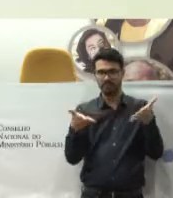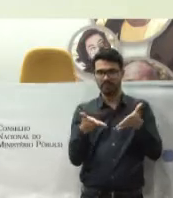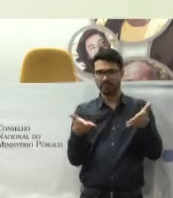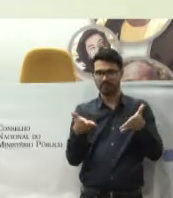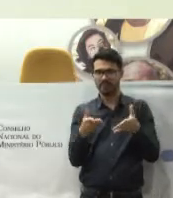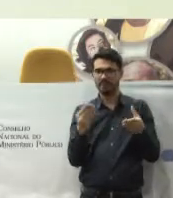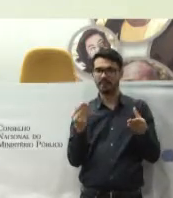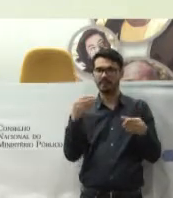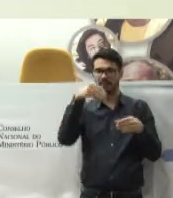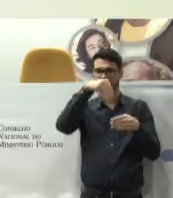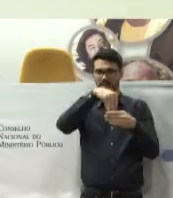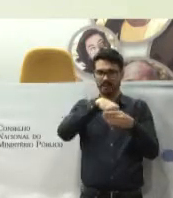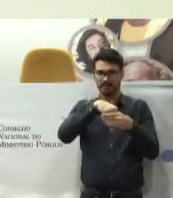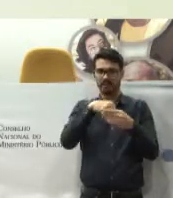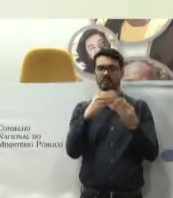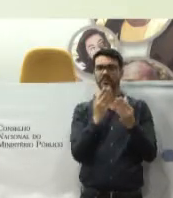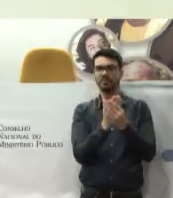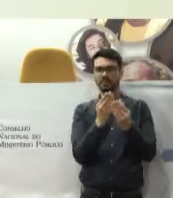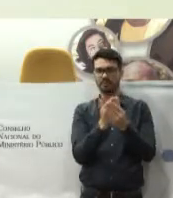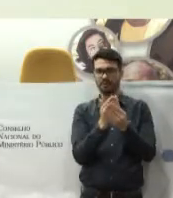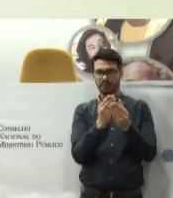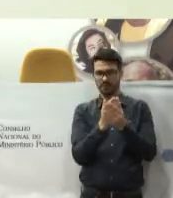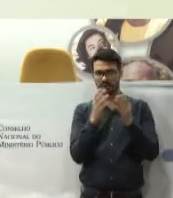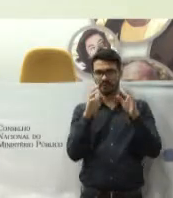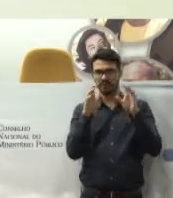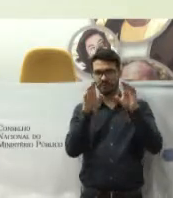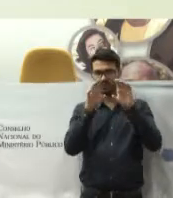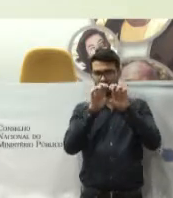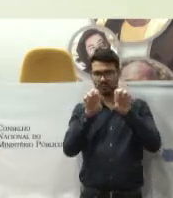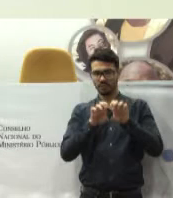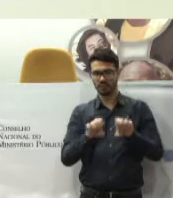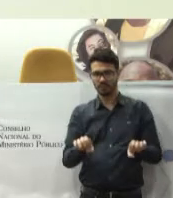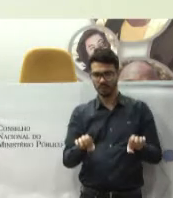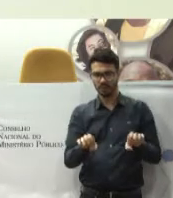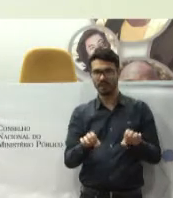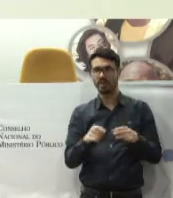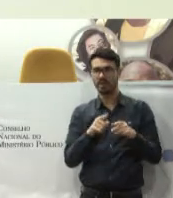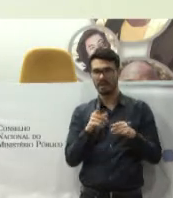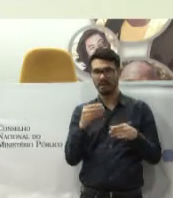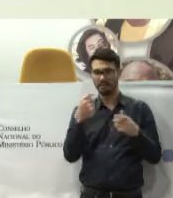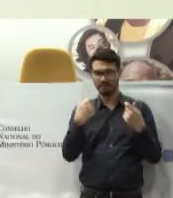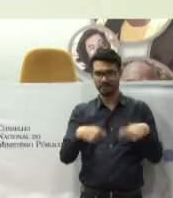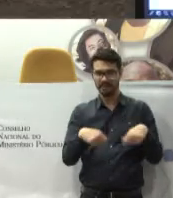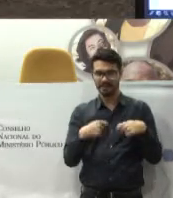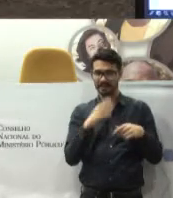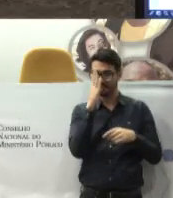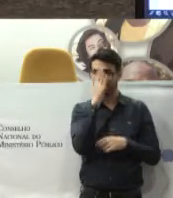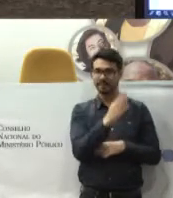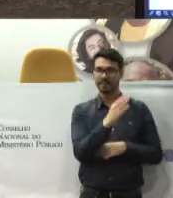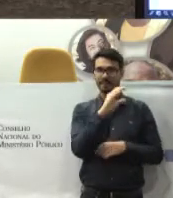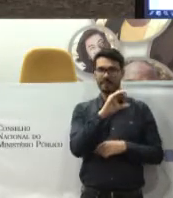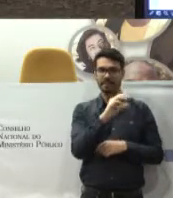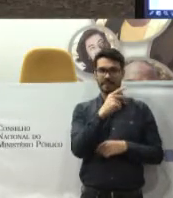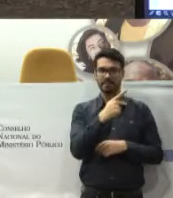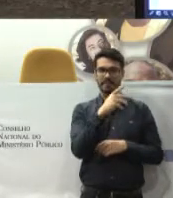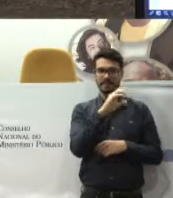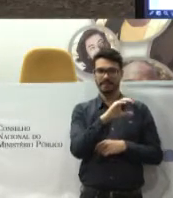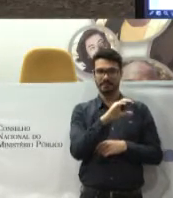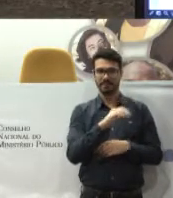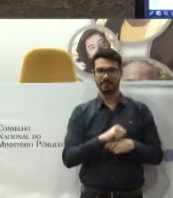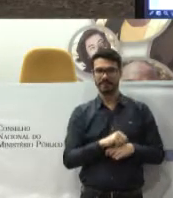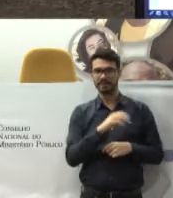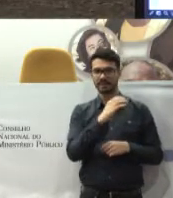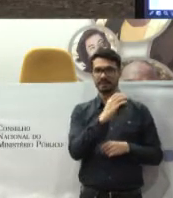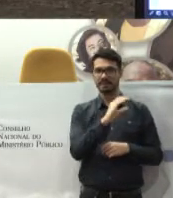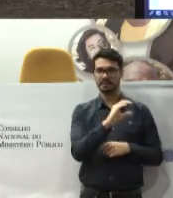que no processo estrutural nós temos que aplicar diretamente o CPC. O CPC novo não é